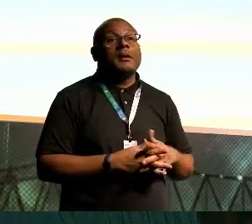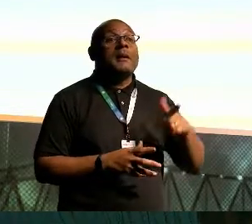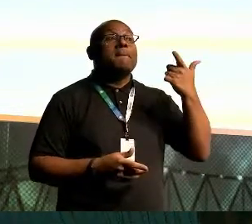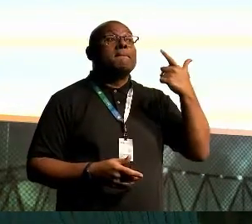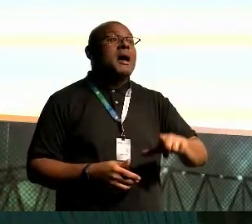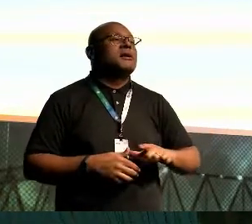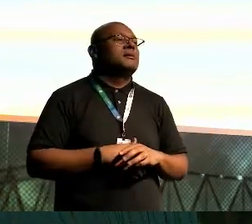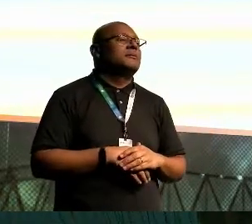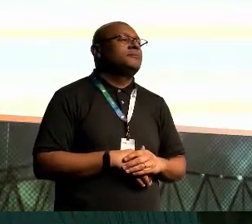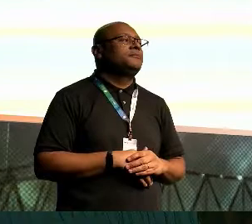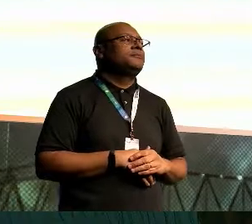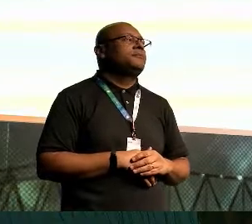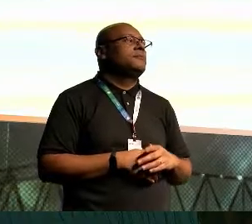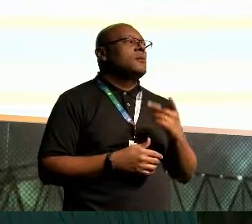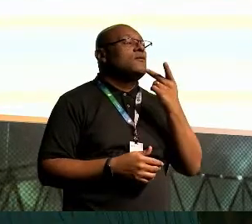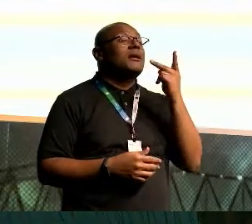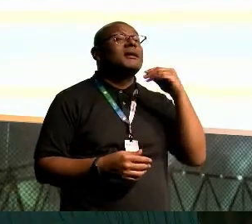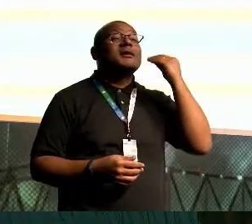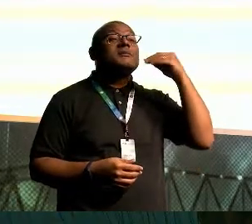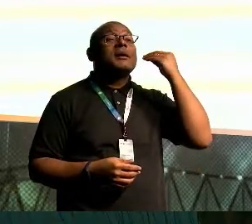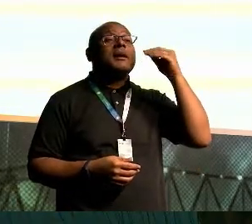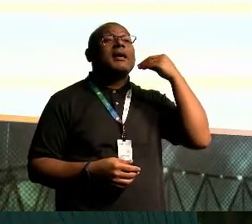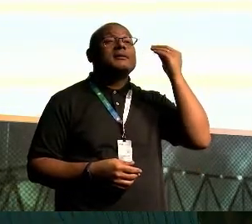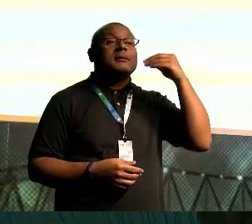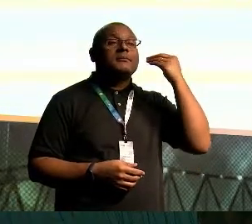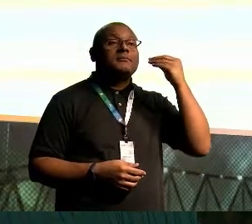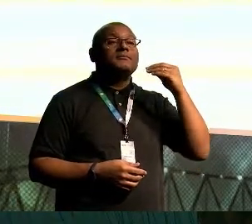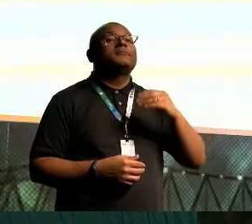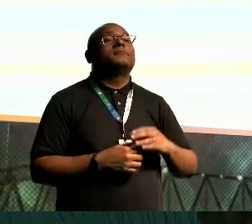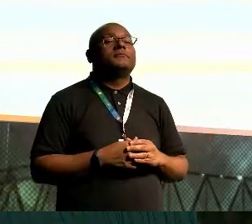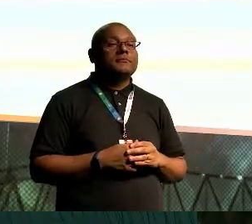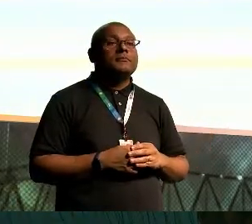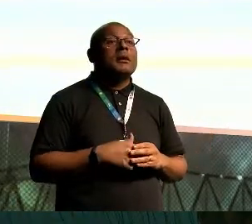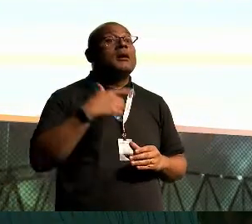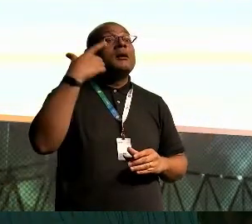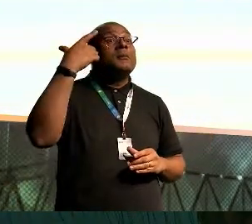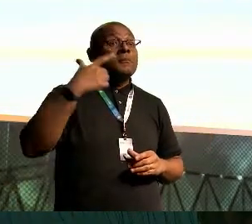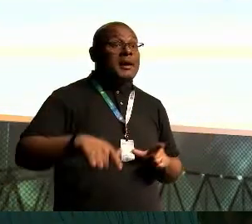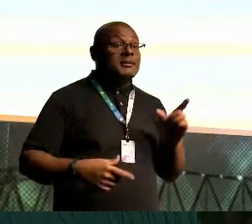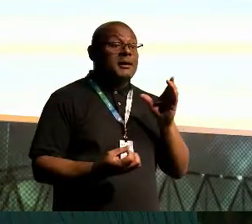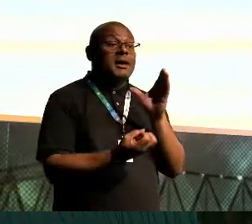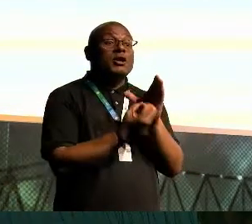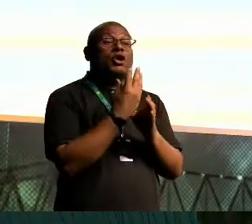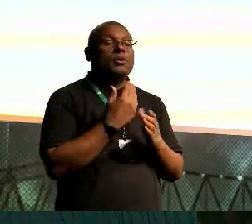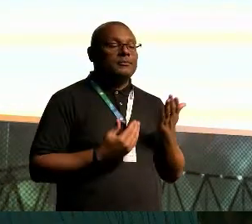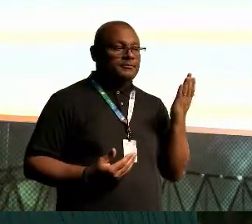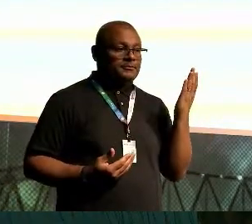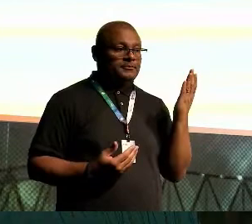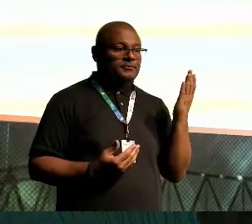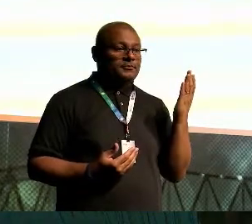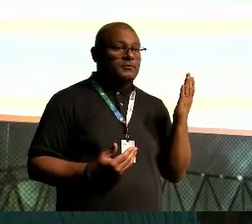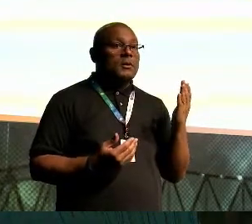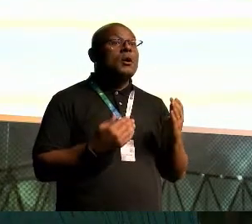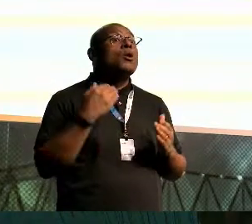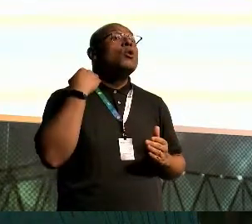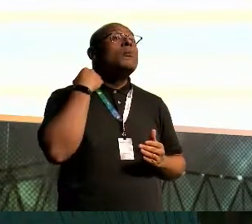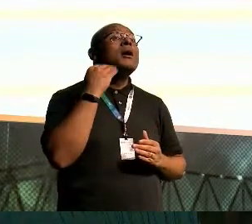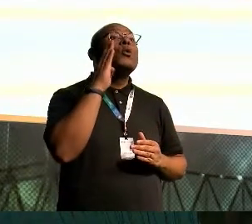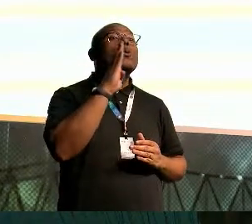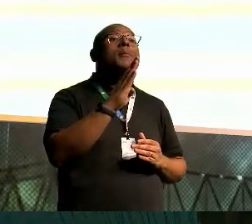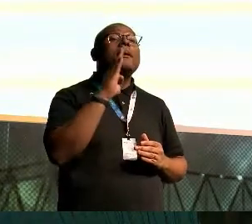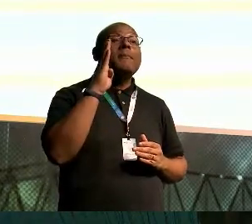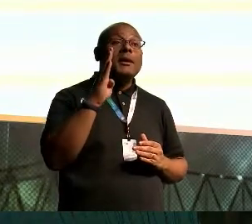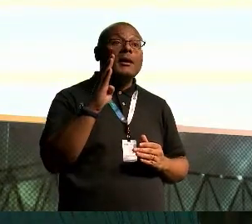Aqui, eu falei da experiência, né? Indo além, então, eles criaram isso, o Banco do Brasil entende o